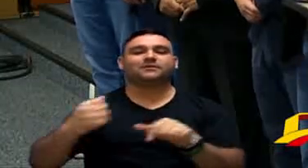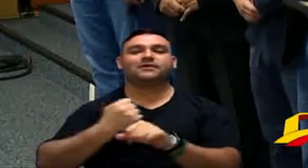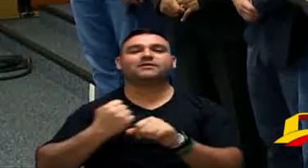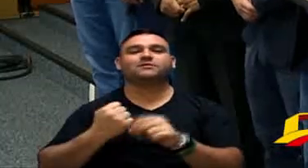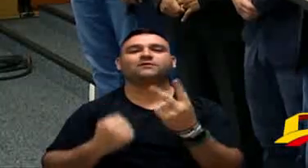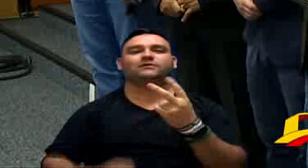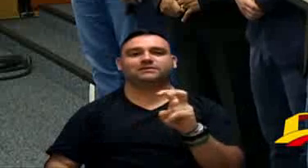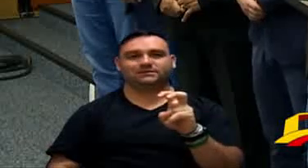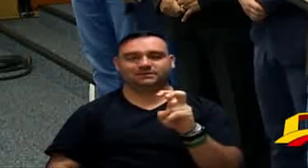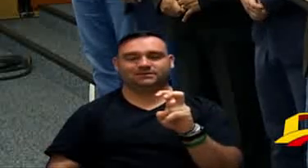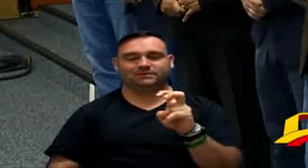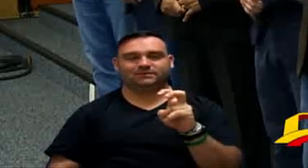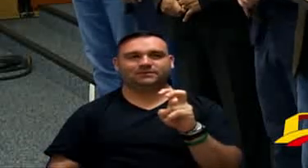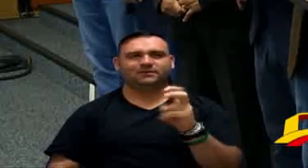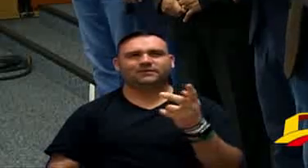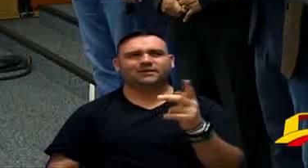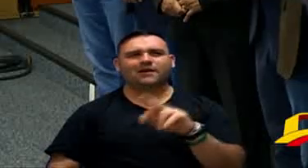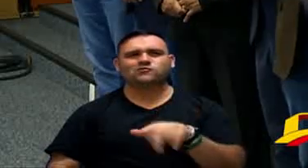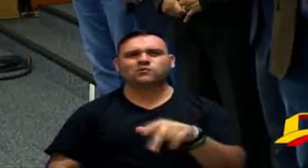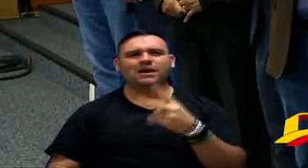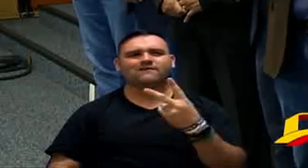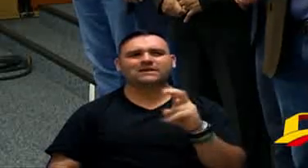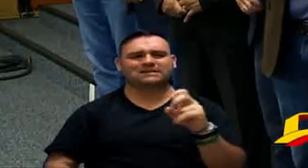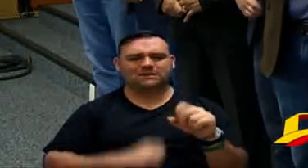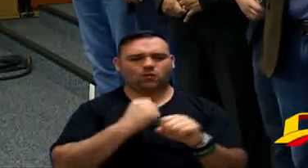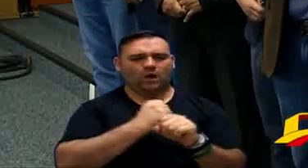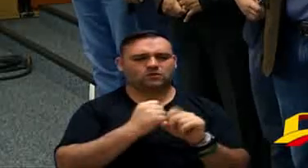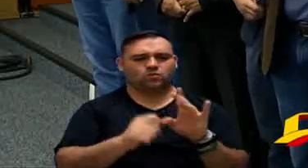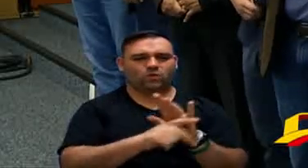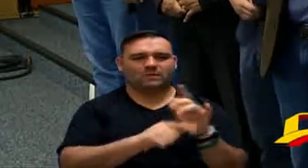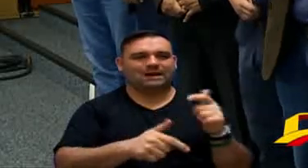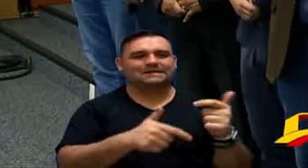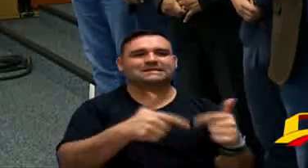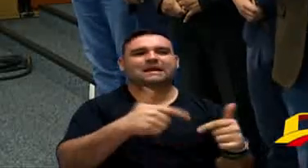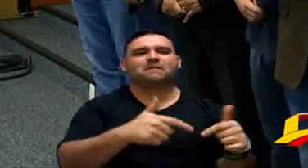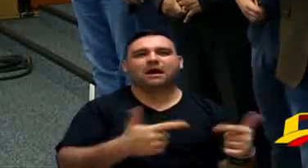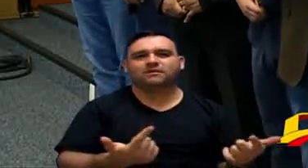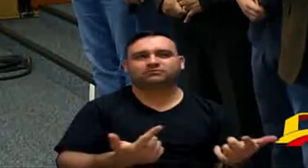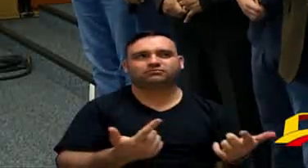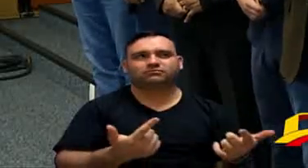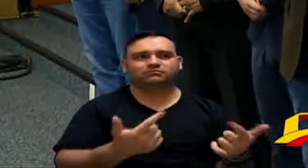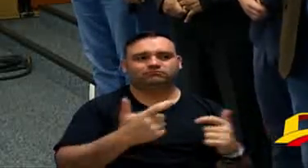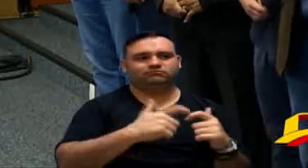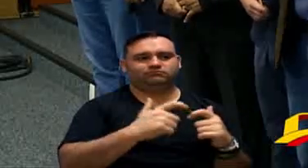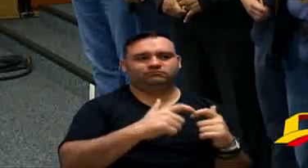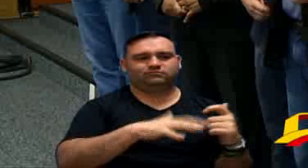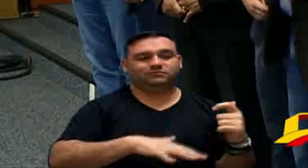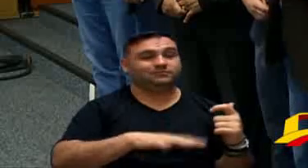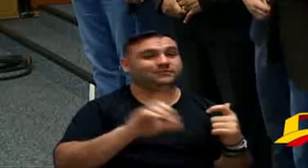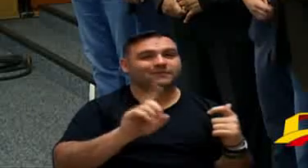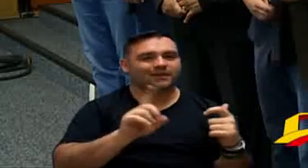pelos 25 anos nós somos não são apenas 25 anos de sacerdócio a medicina são 25 anos